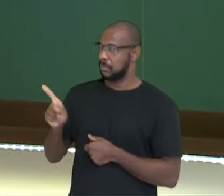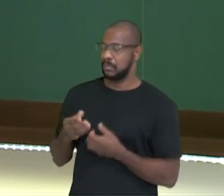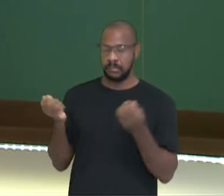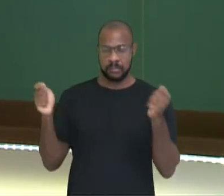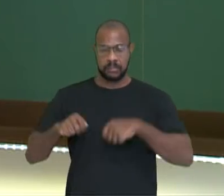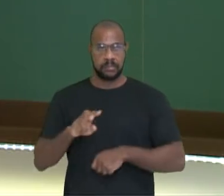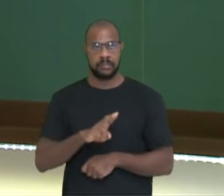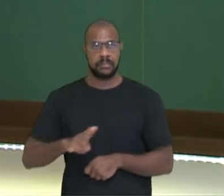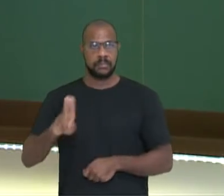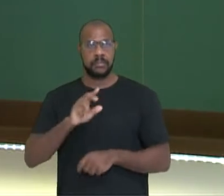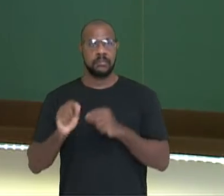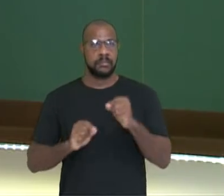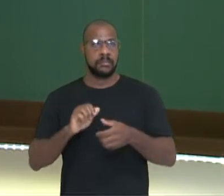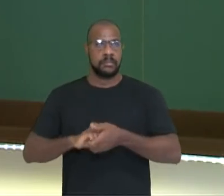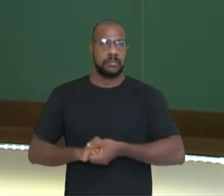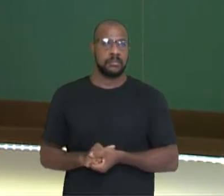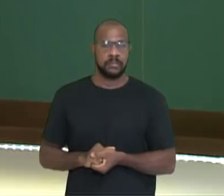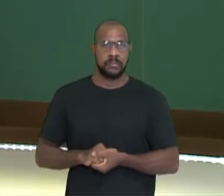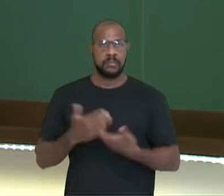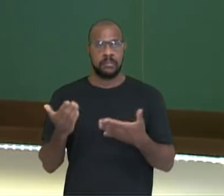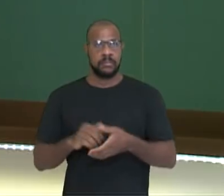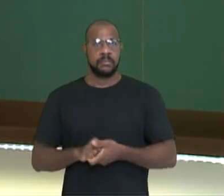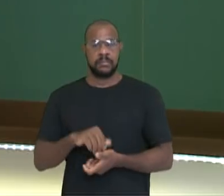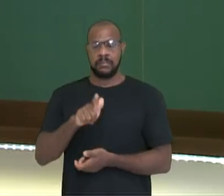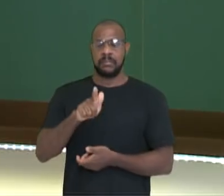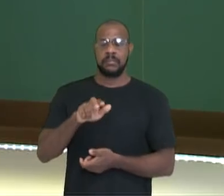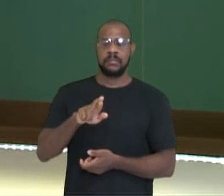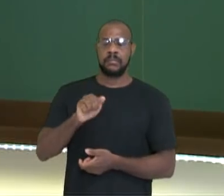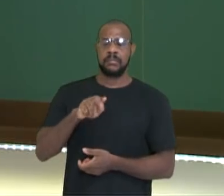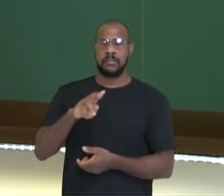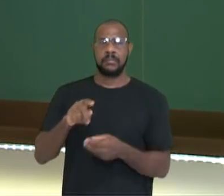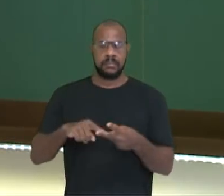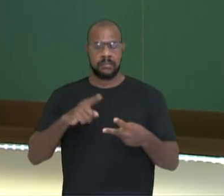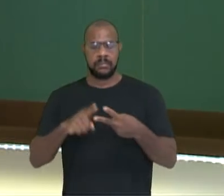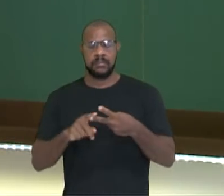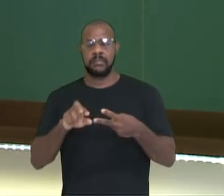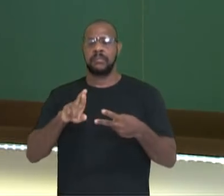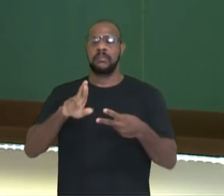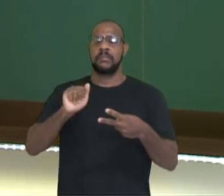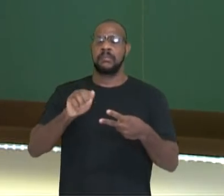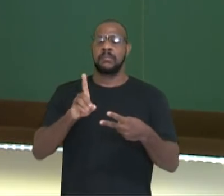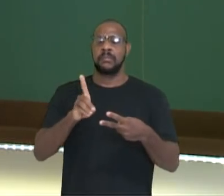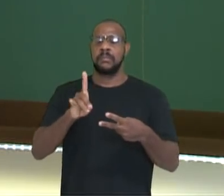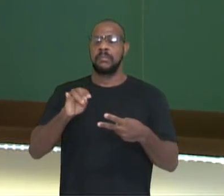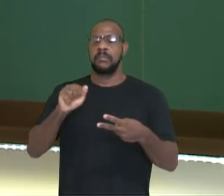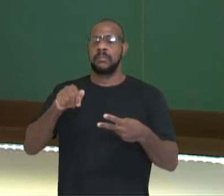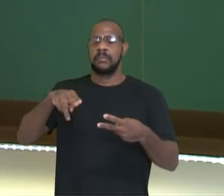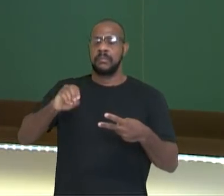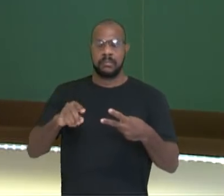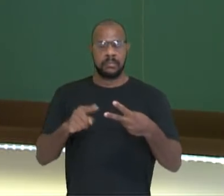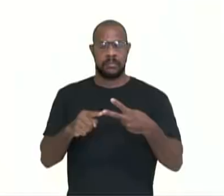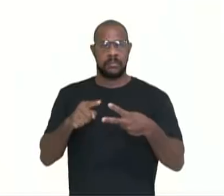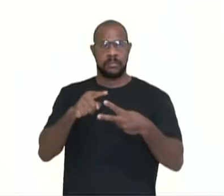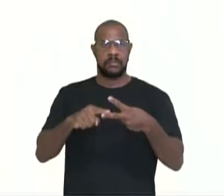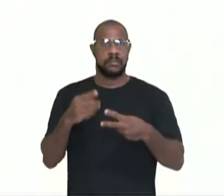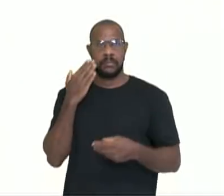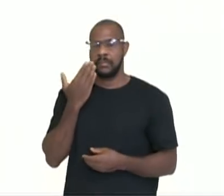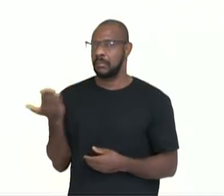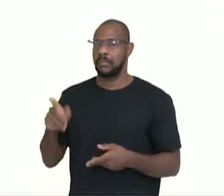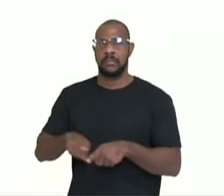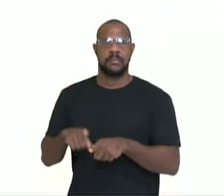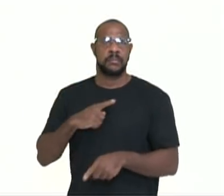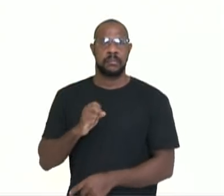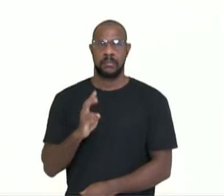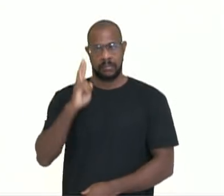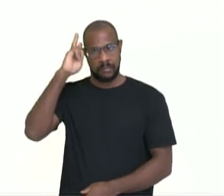usar as unidades de grau e radianos, ok? Então aqui eu tenho uma questão de um vestibular lá de